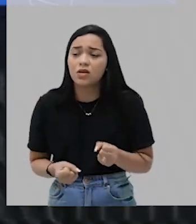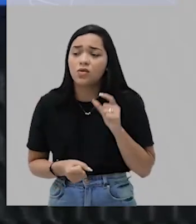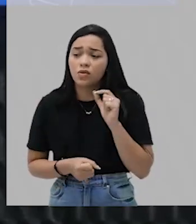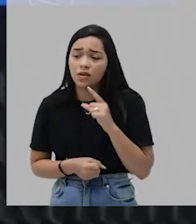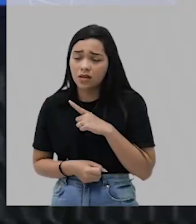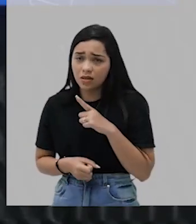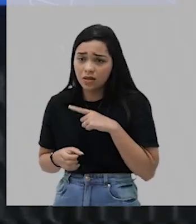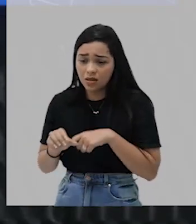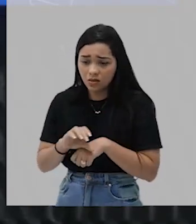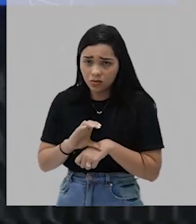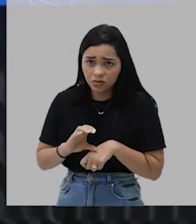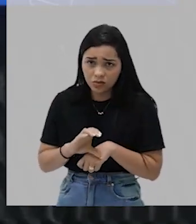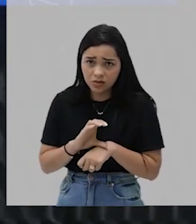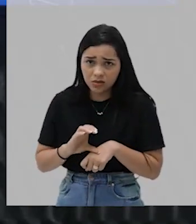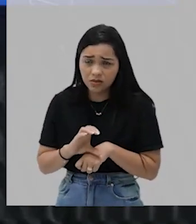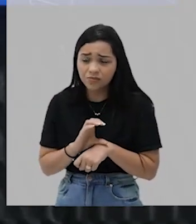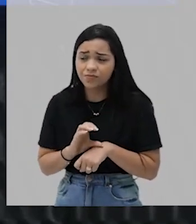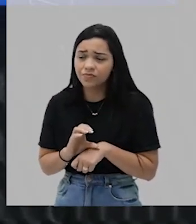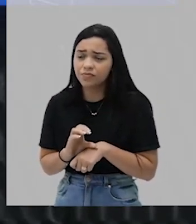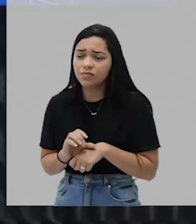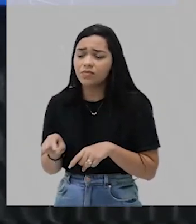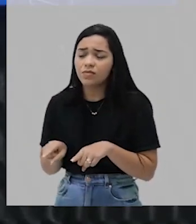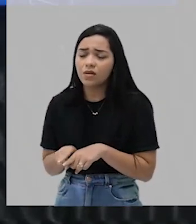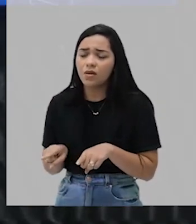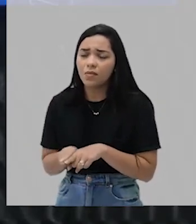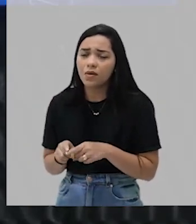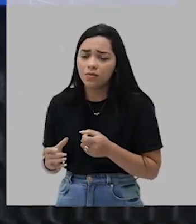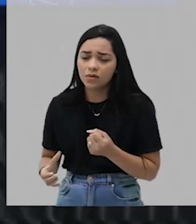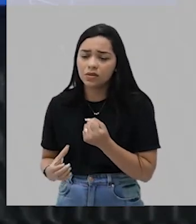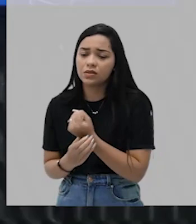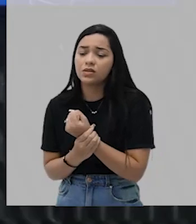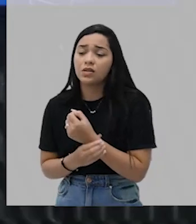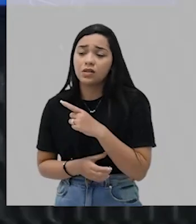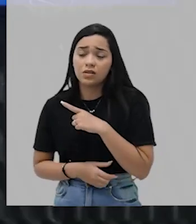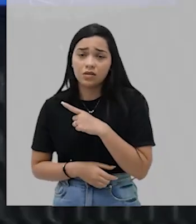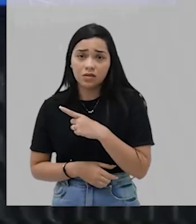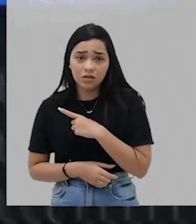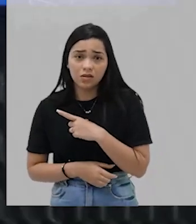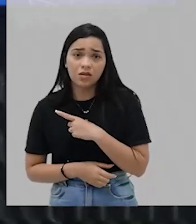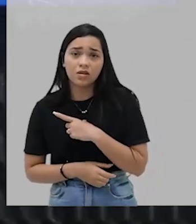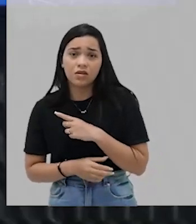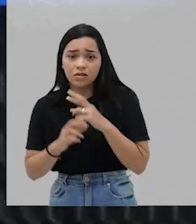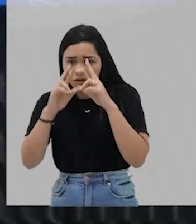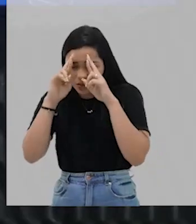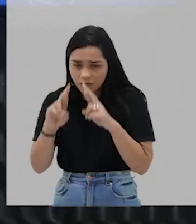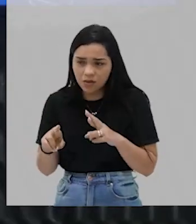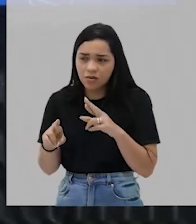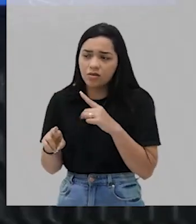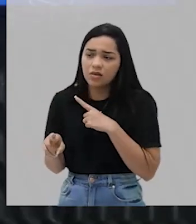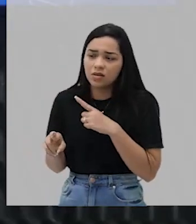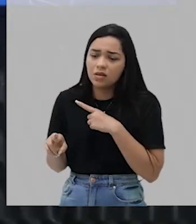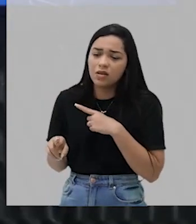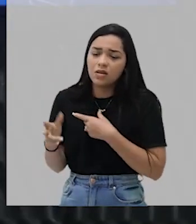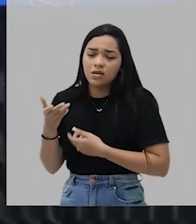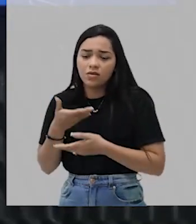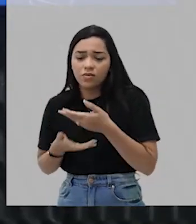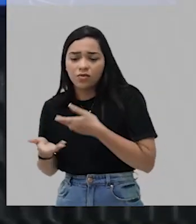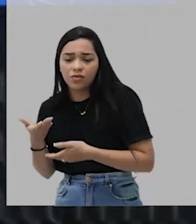está na Constituição, em proteger, em simplesmente